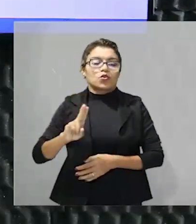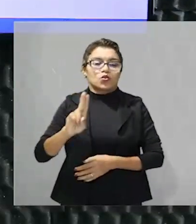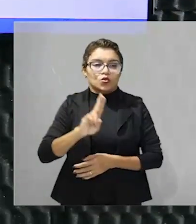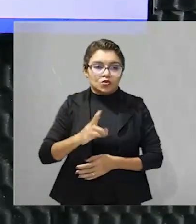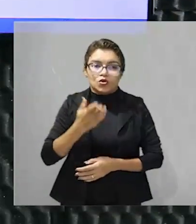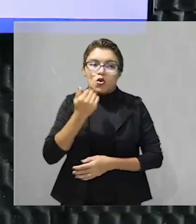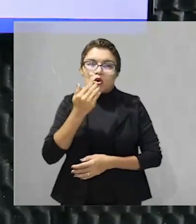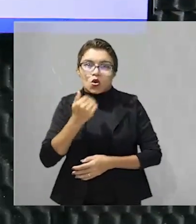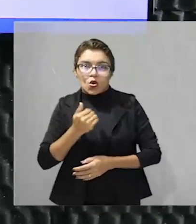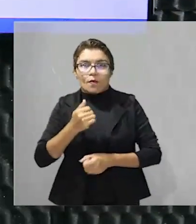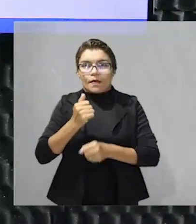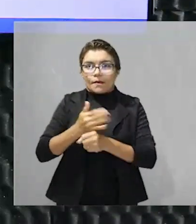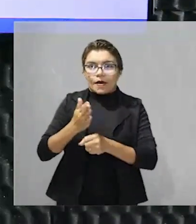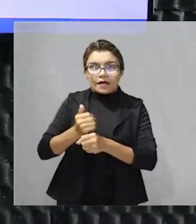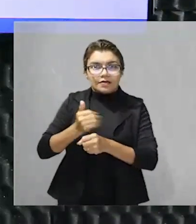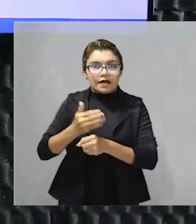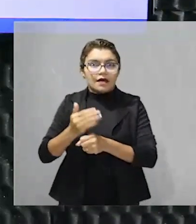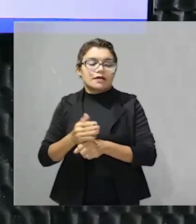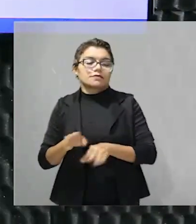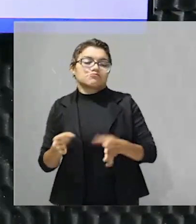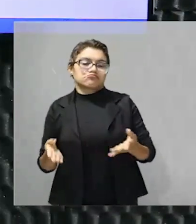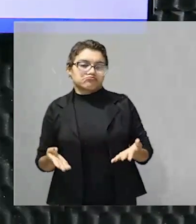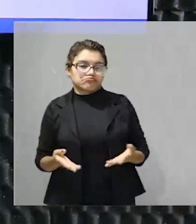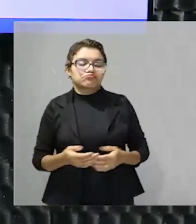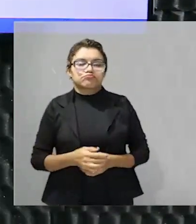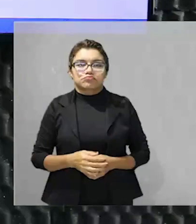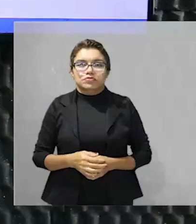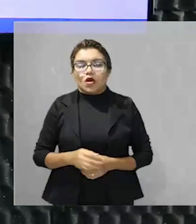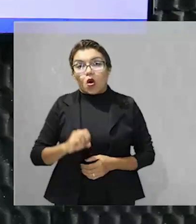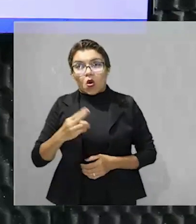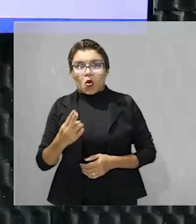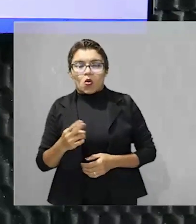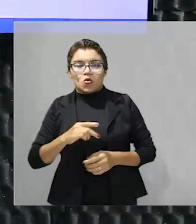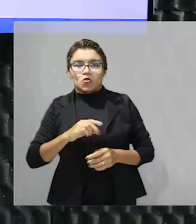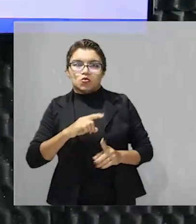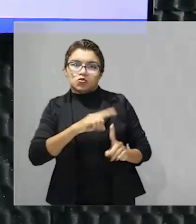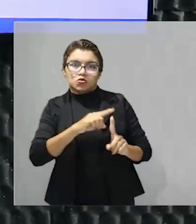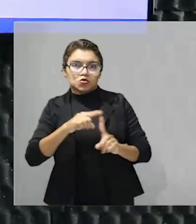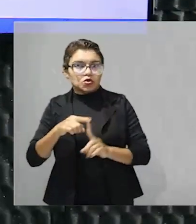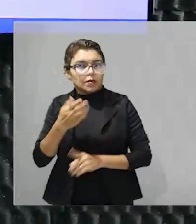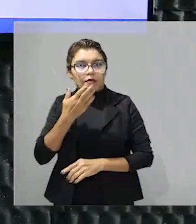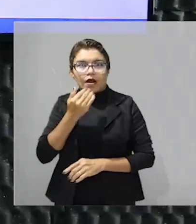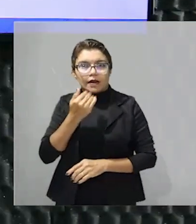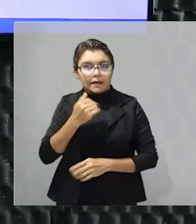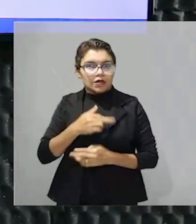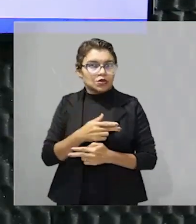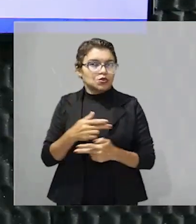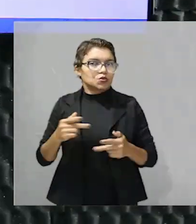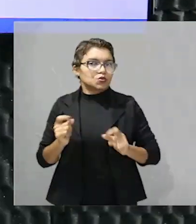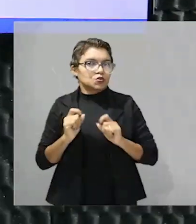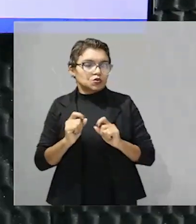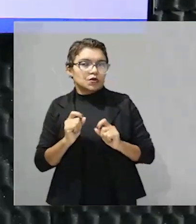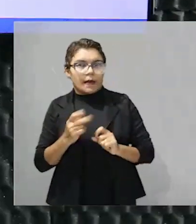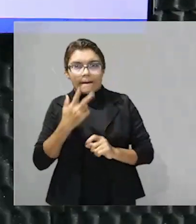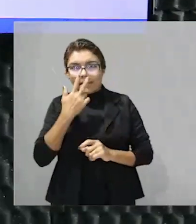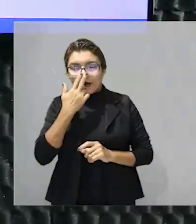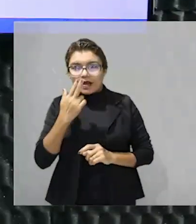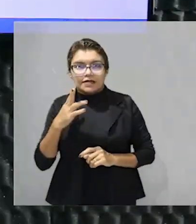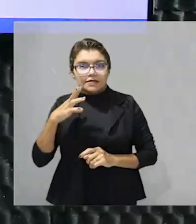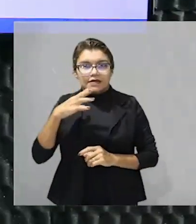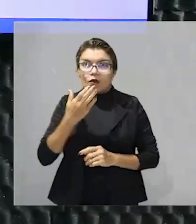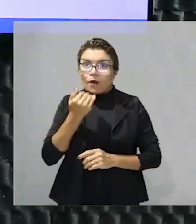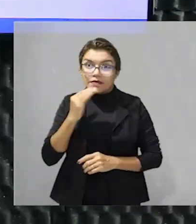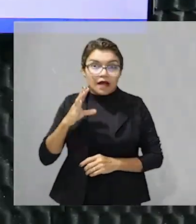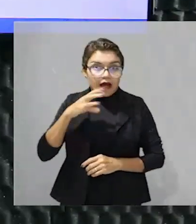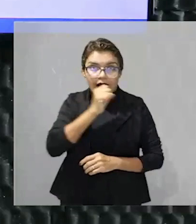come a batatinha ou os alimentos, quando a gente pensa, por exemplo, dos alimentos do fast food, que é muito